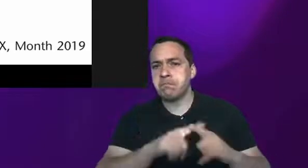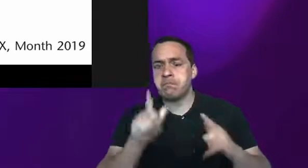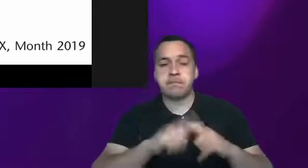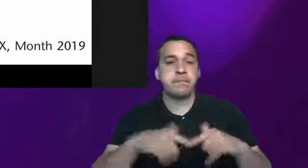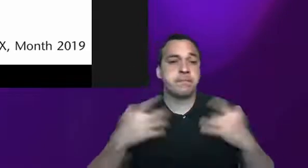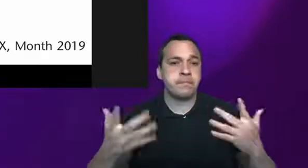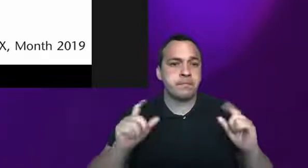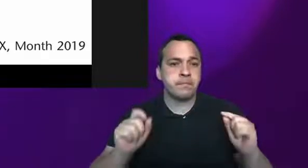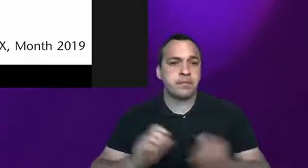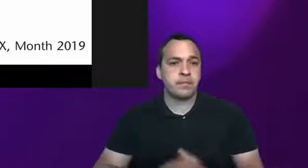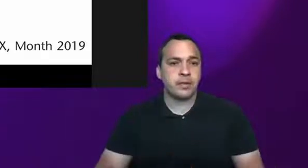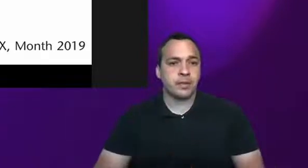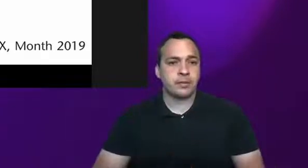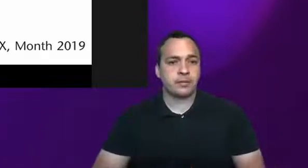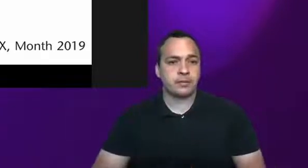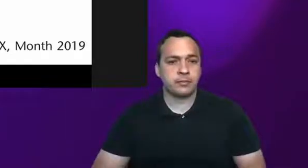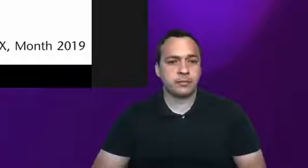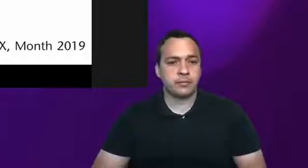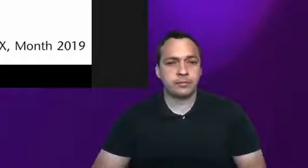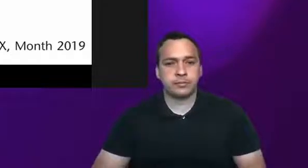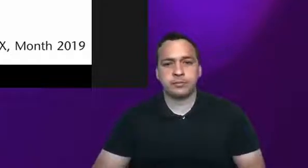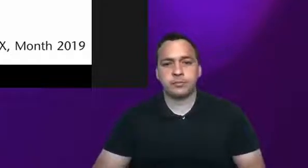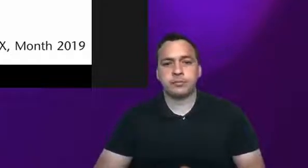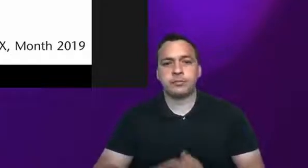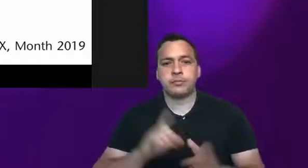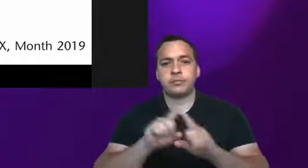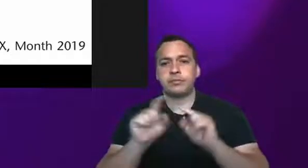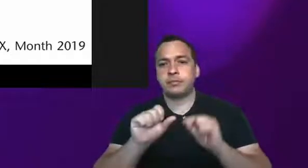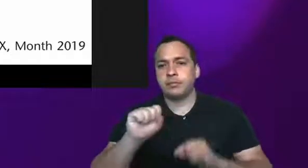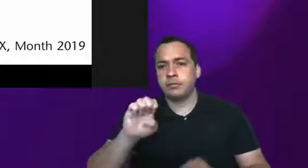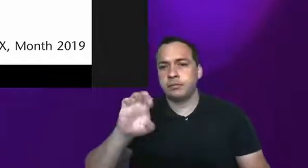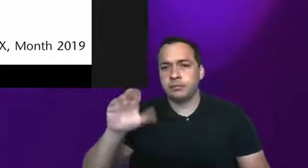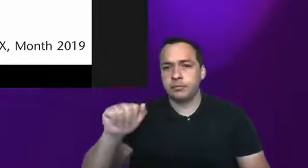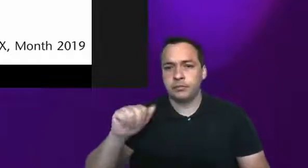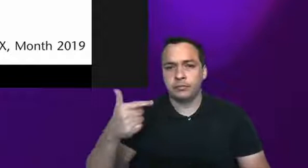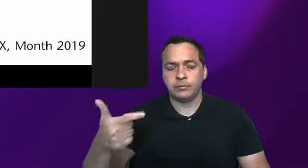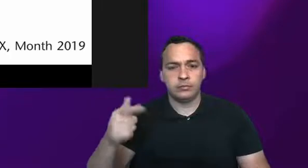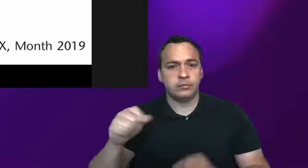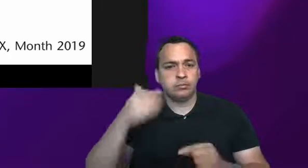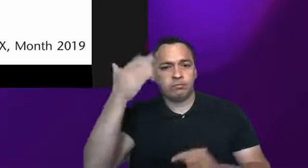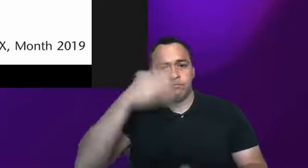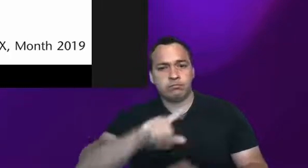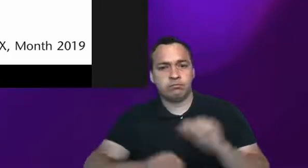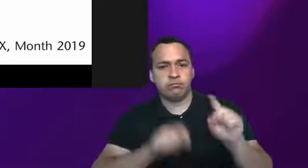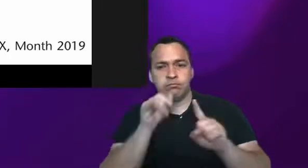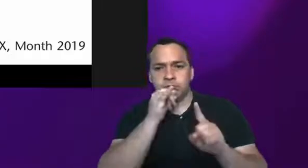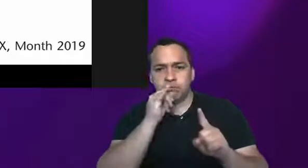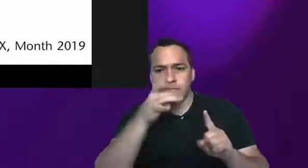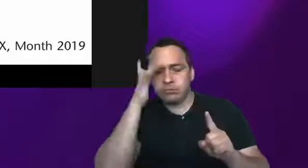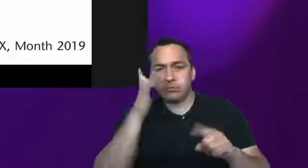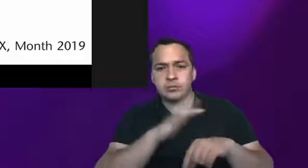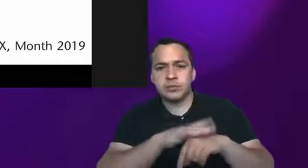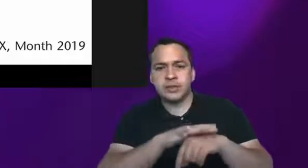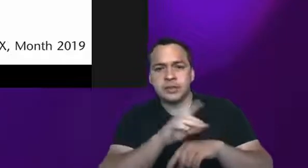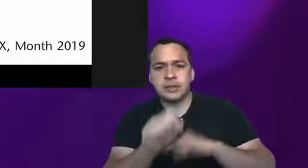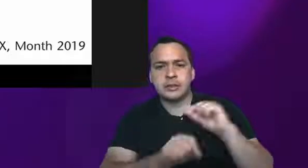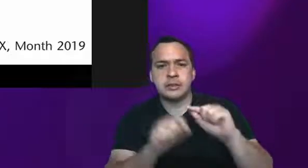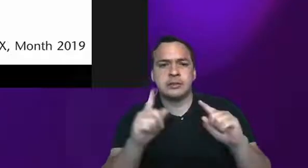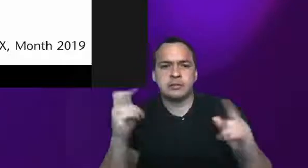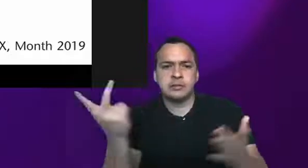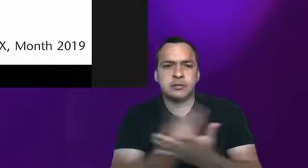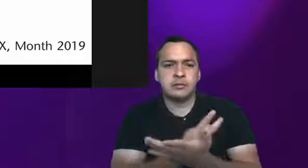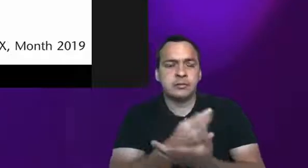O SECA2 mostra-nos precisamente isto, que, mais uma vez, em doentes muito bem selecionados, nós conseguimos